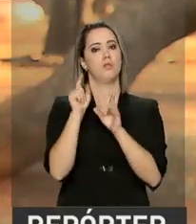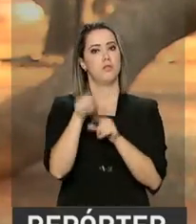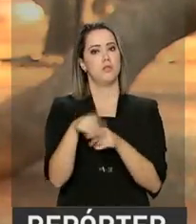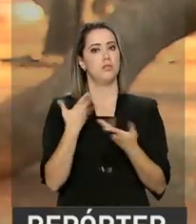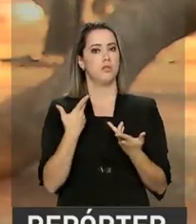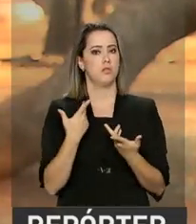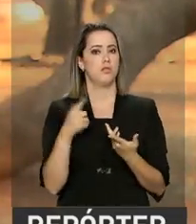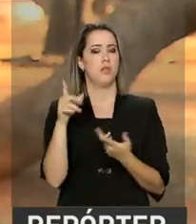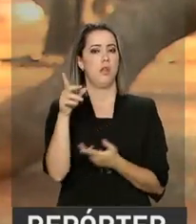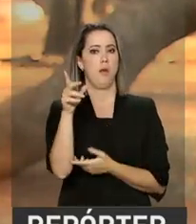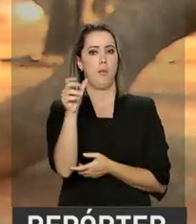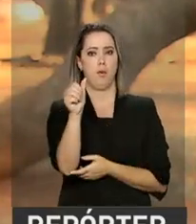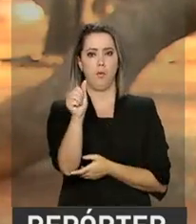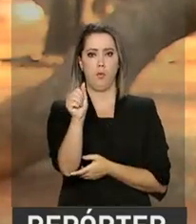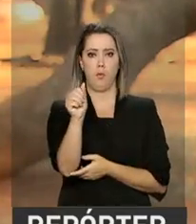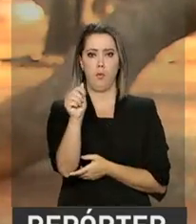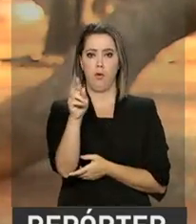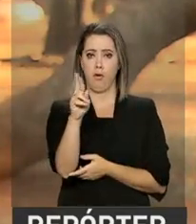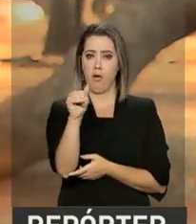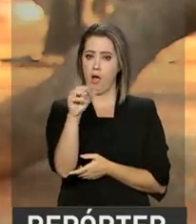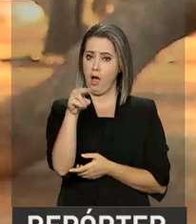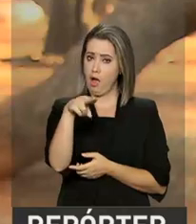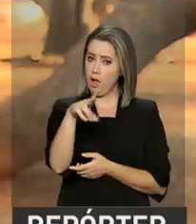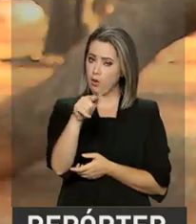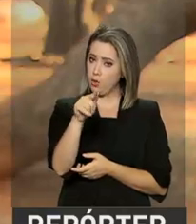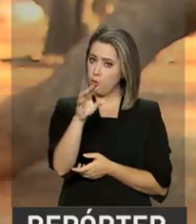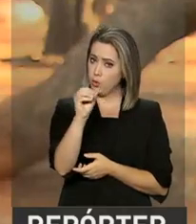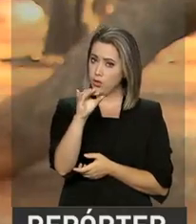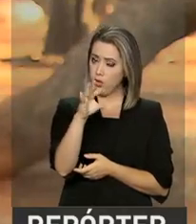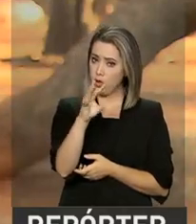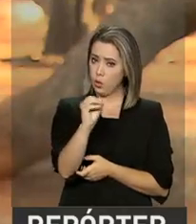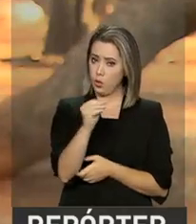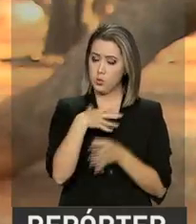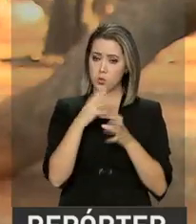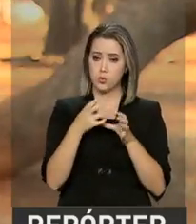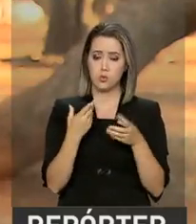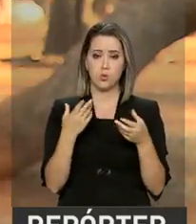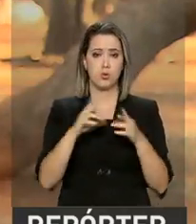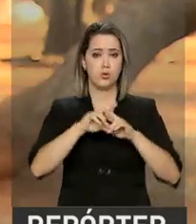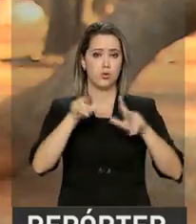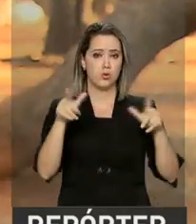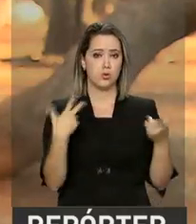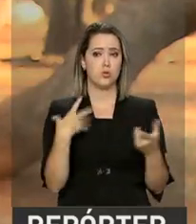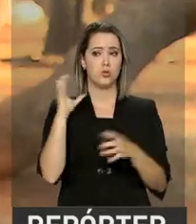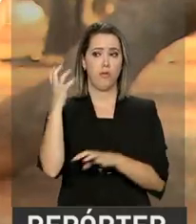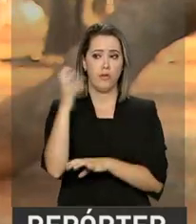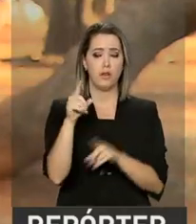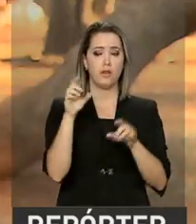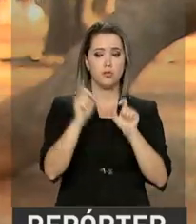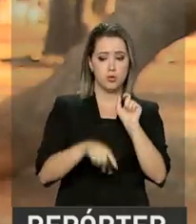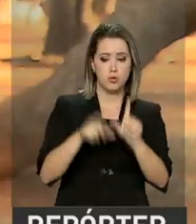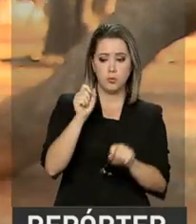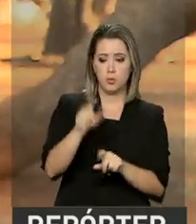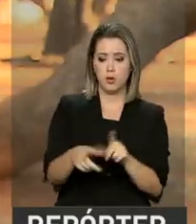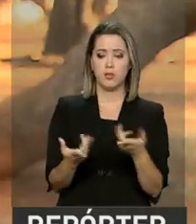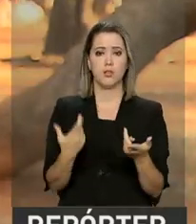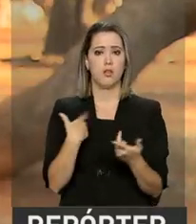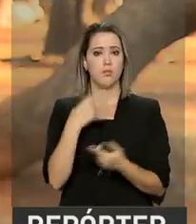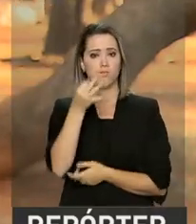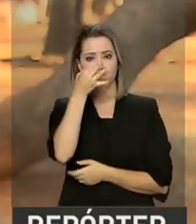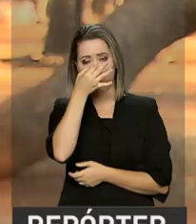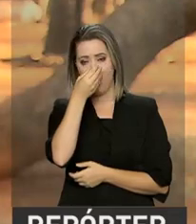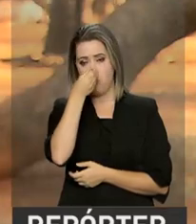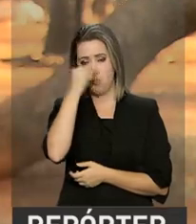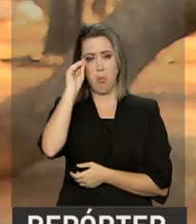do agronegócio você deu prioridade para grandes monoculturas que trabalham de forma a ignorar praticamente o